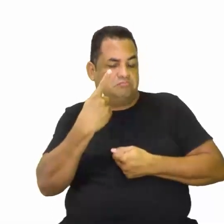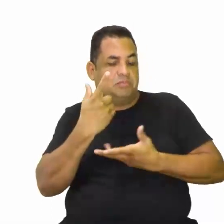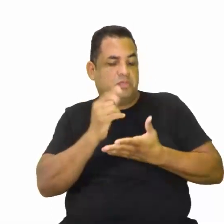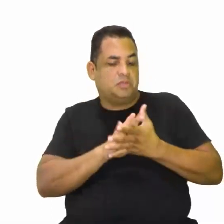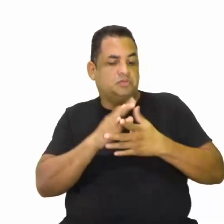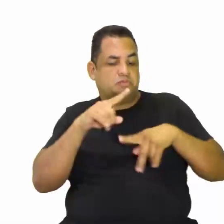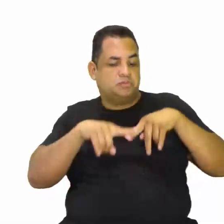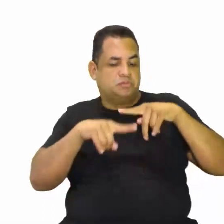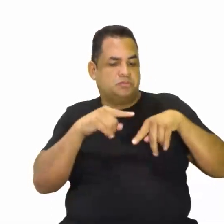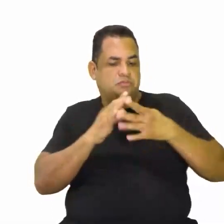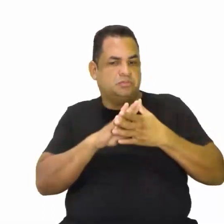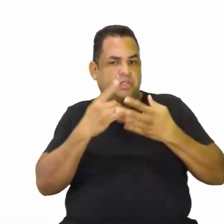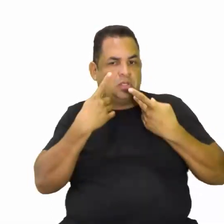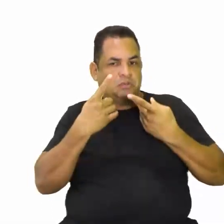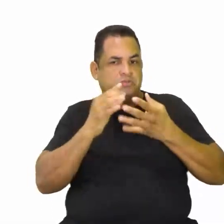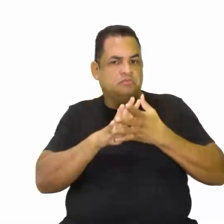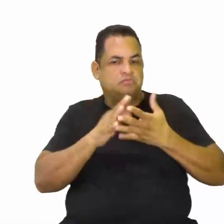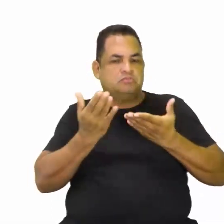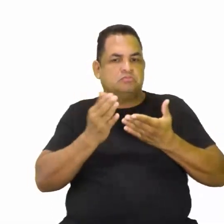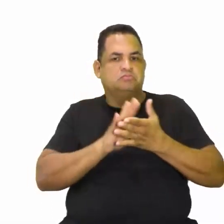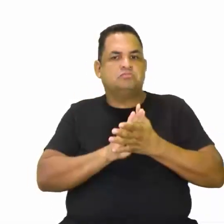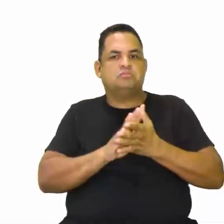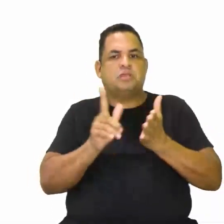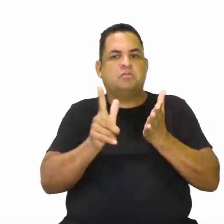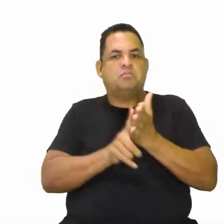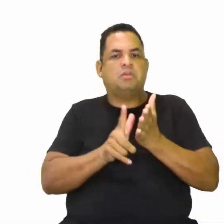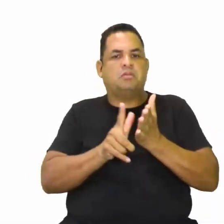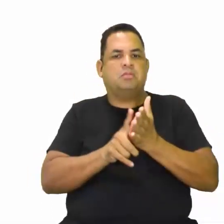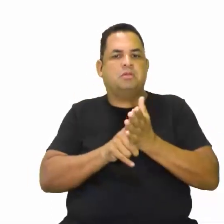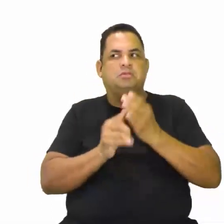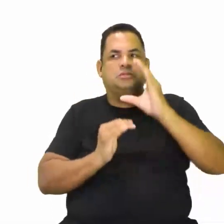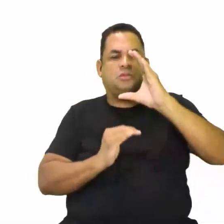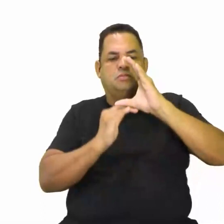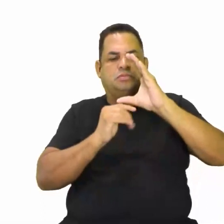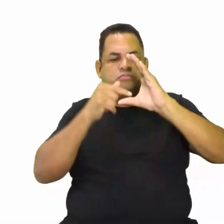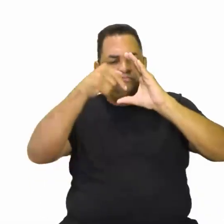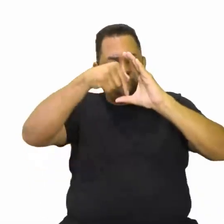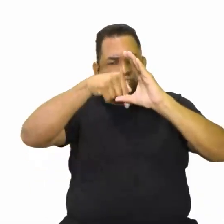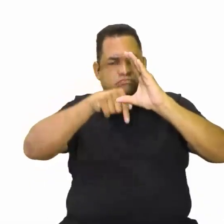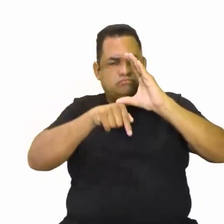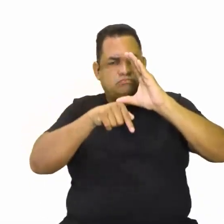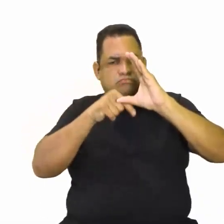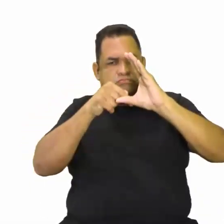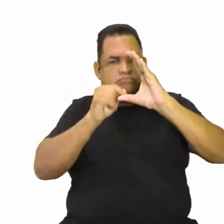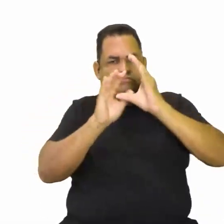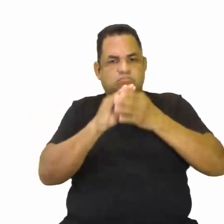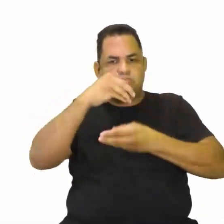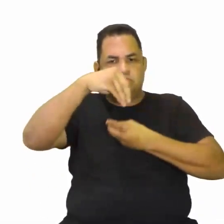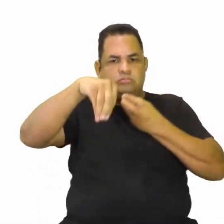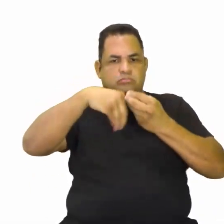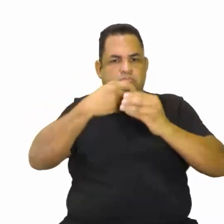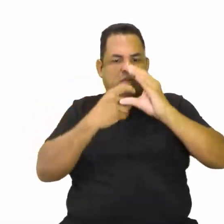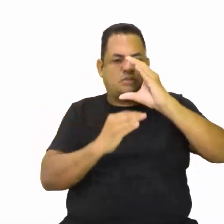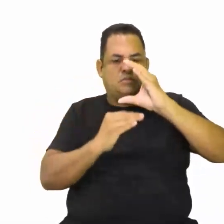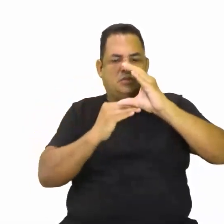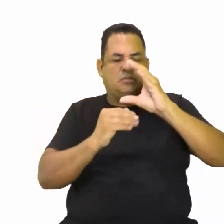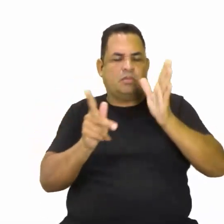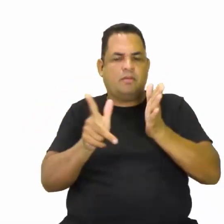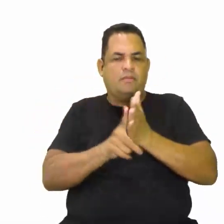olho nu. Temos aqui o papel de filtro, que é o elemento filtrante. Colocamos a mistura no papel de